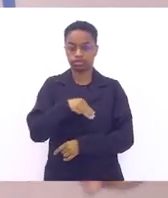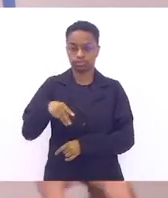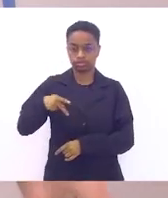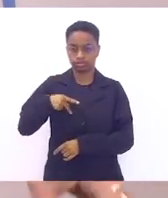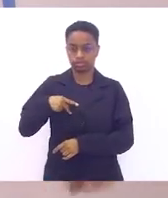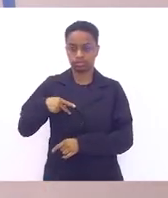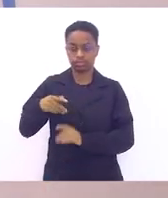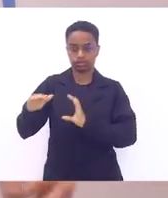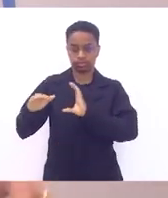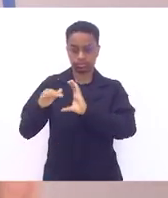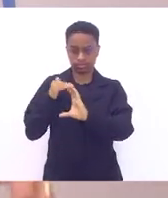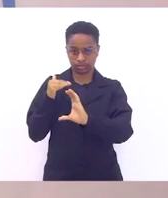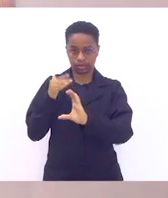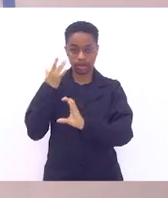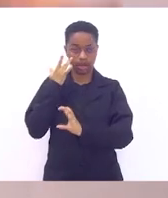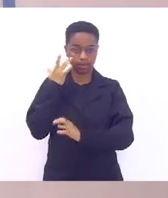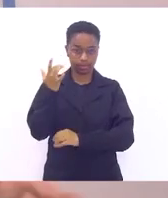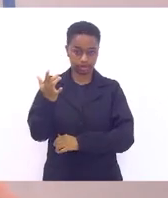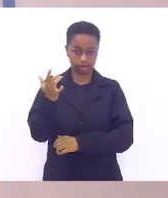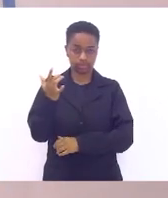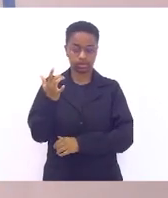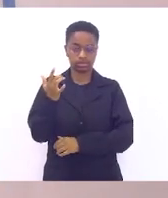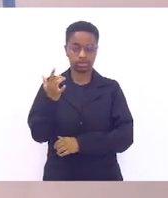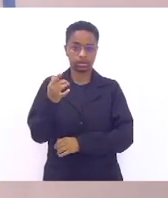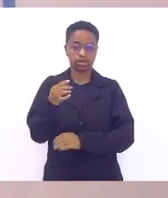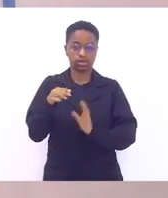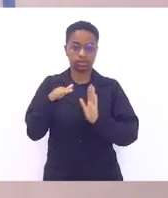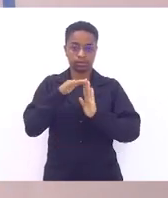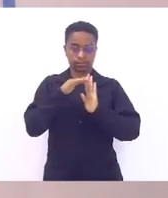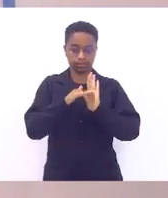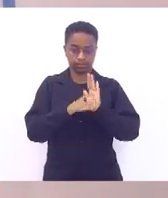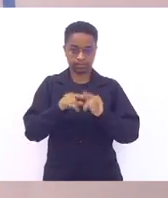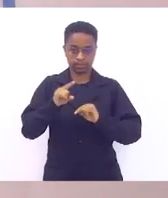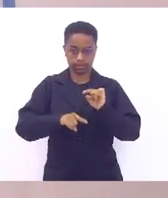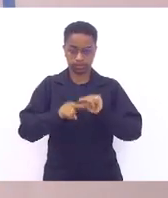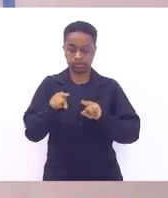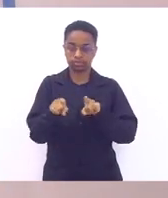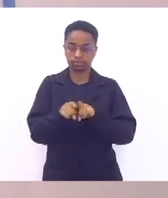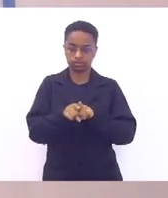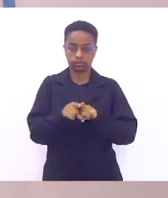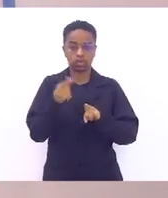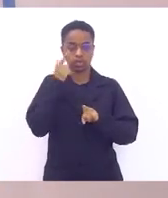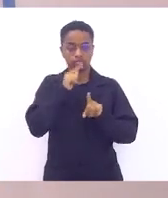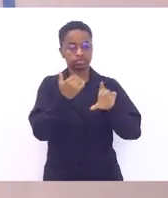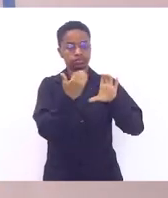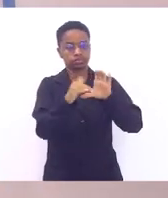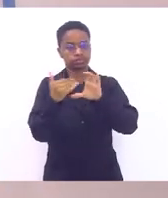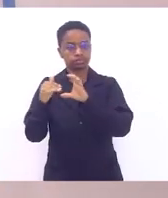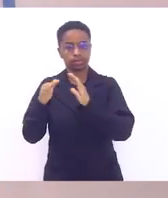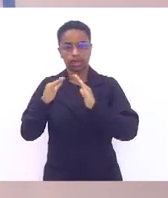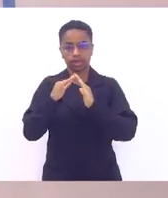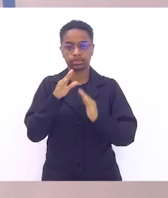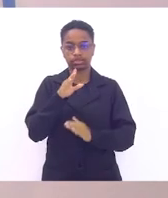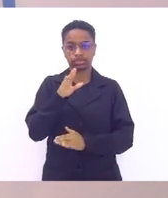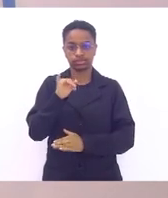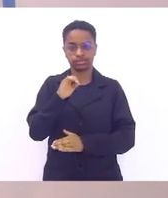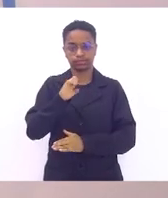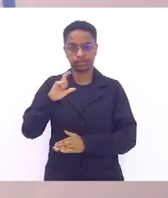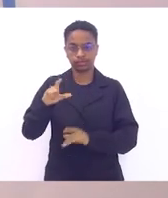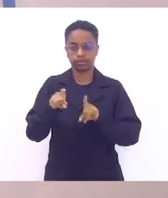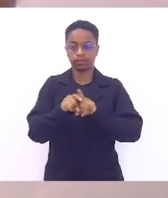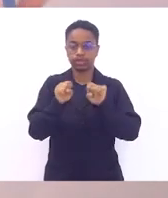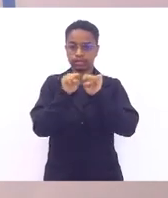nos encaminhe amanhã essas formulações para que sejam encaminhadas tanto para a Casa Civil quanto para o